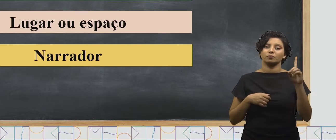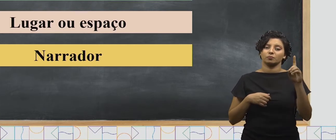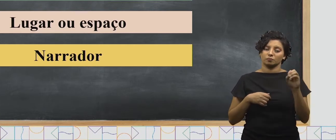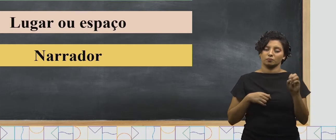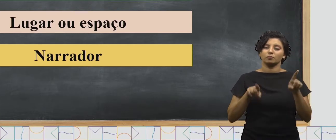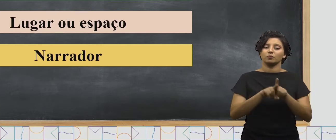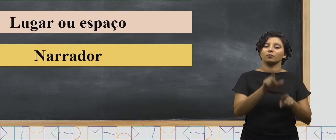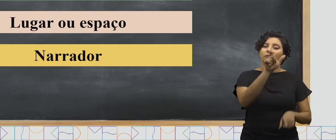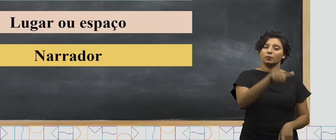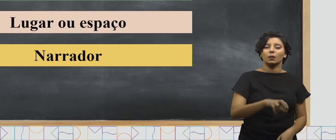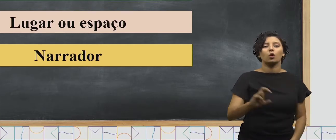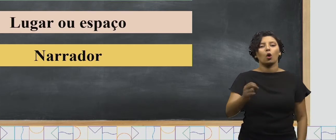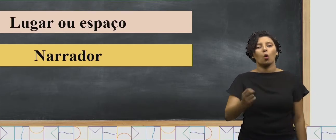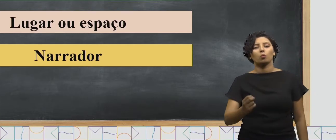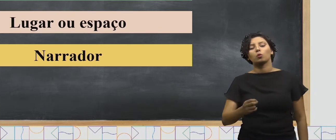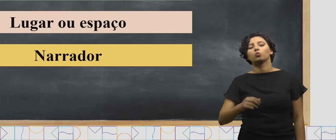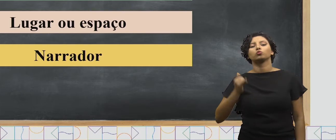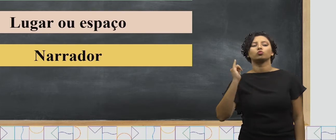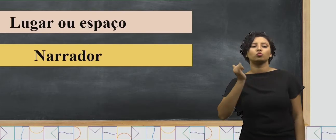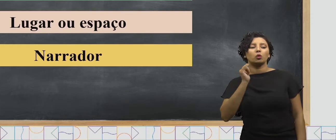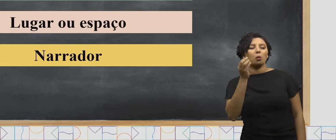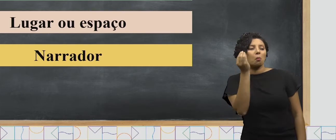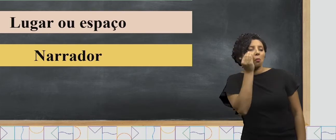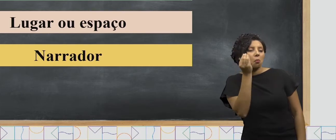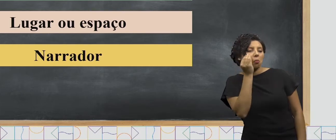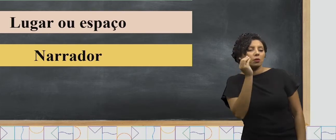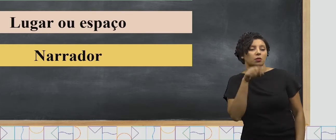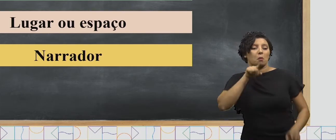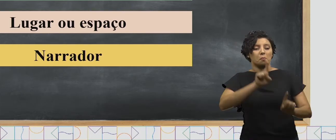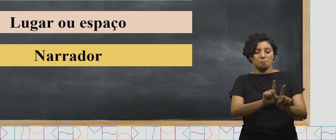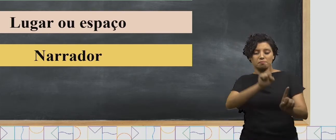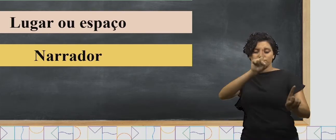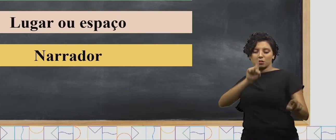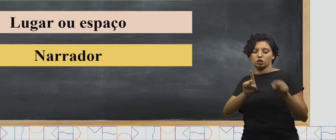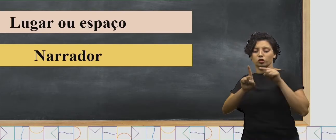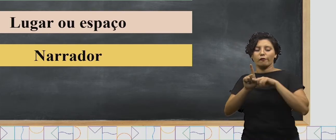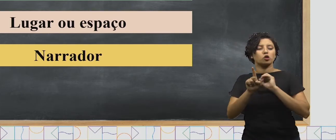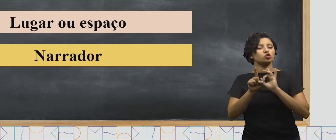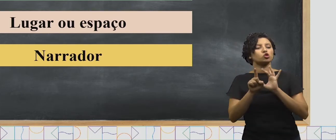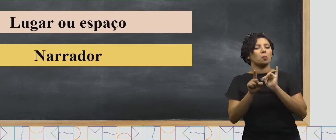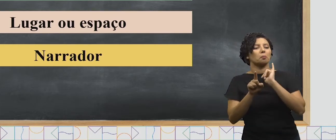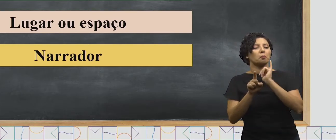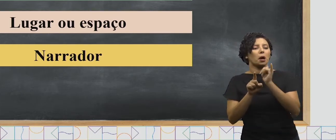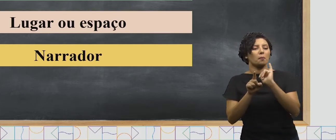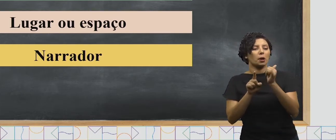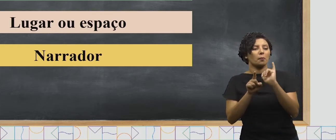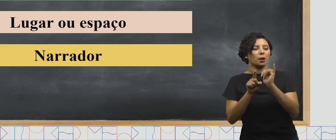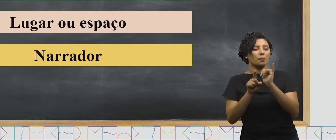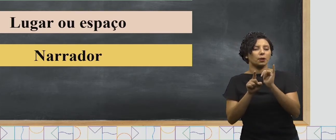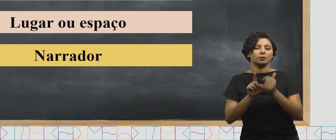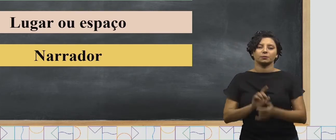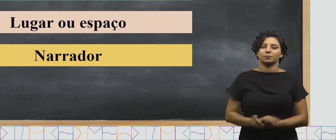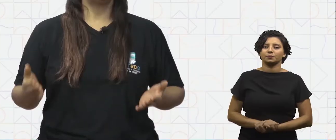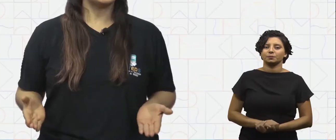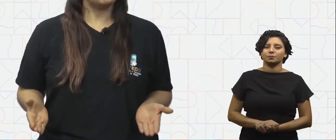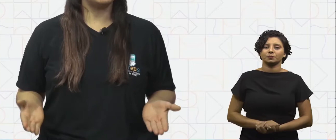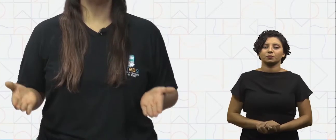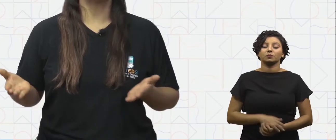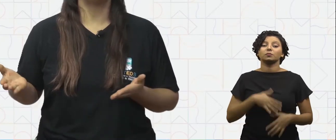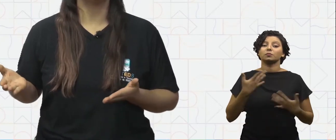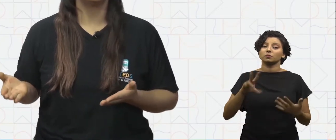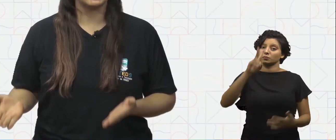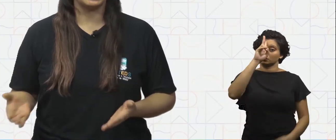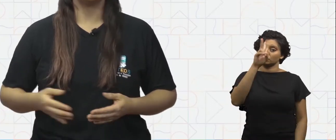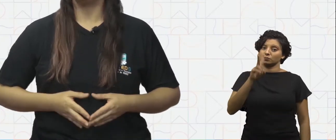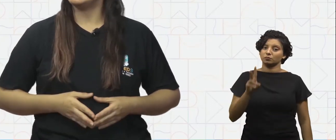narrador-personagem, ou pode ser um narrador observador. É quando ele não faz parte da história. De